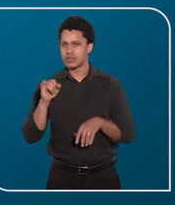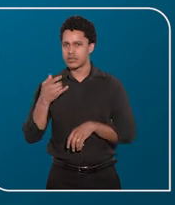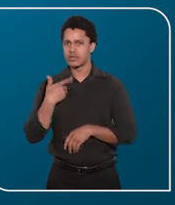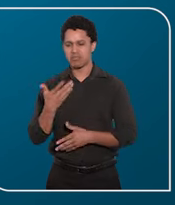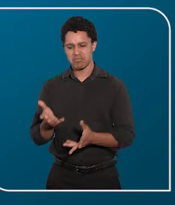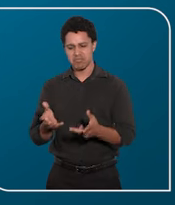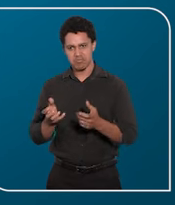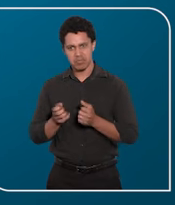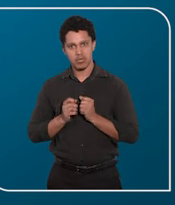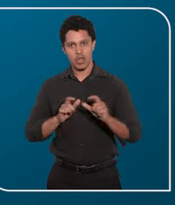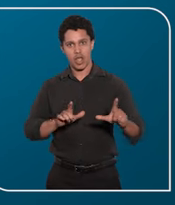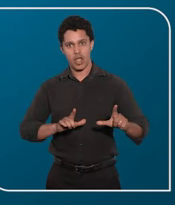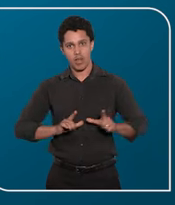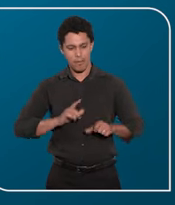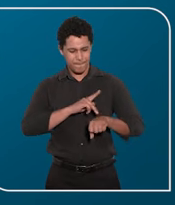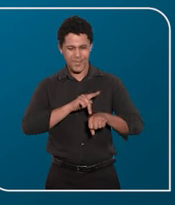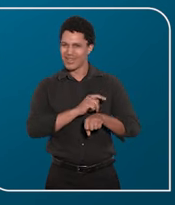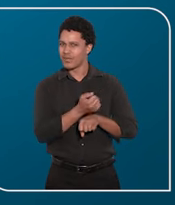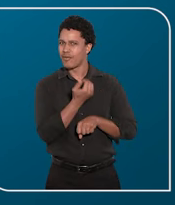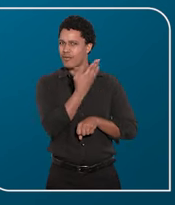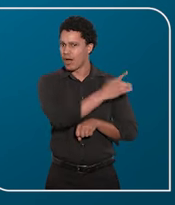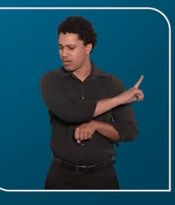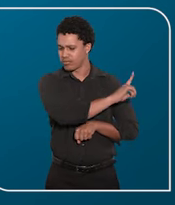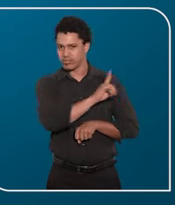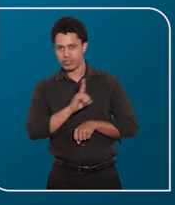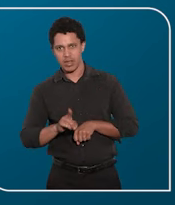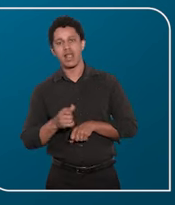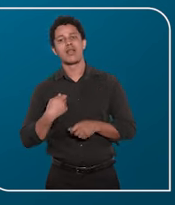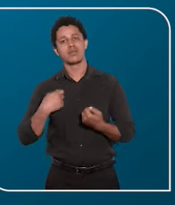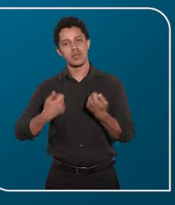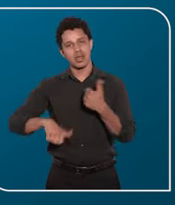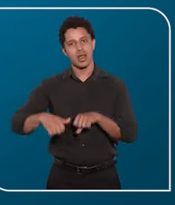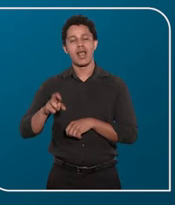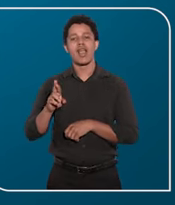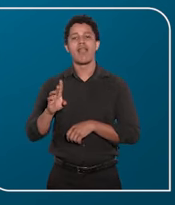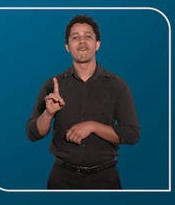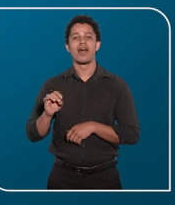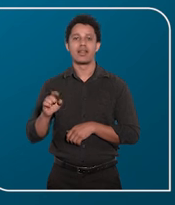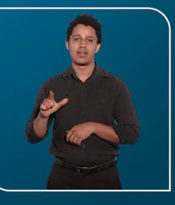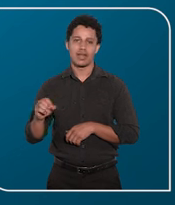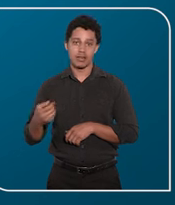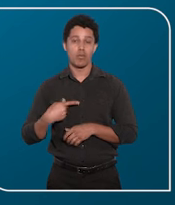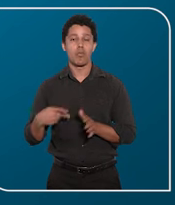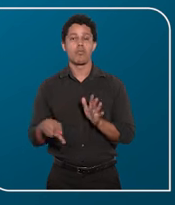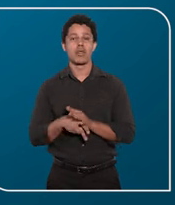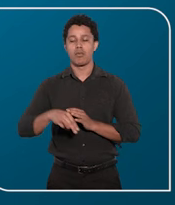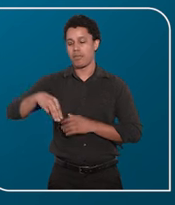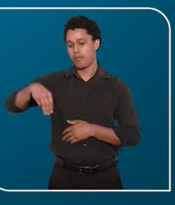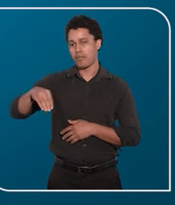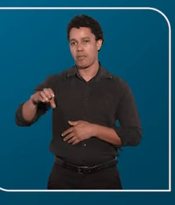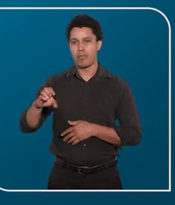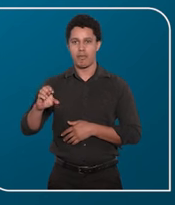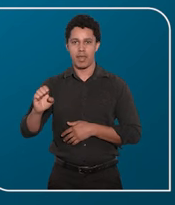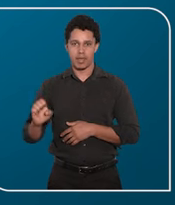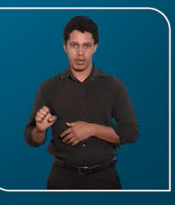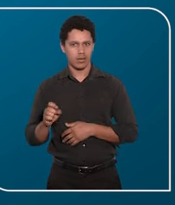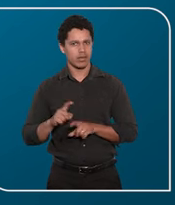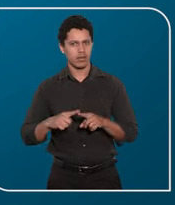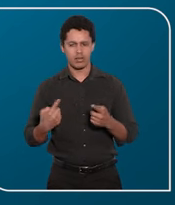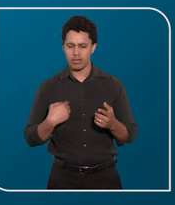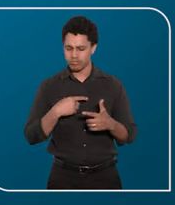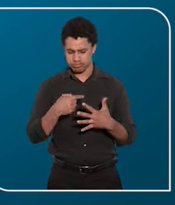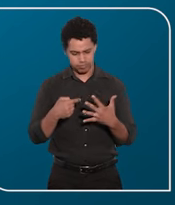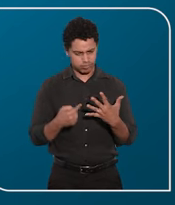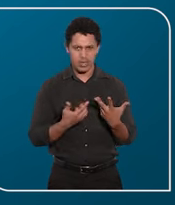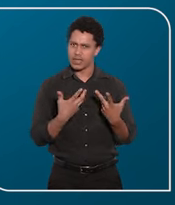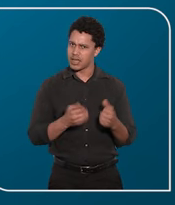que ser revalidado. E esta função não é da OAB, é a função do MEC. Então, superados todos os requisitos do